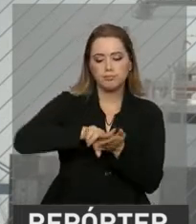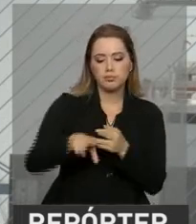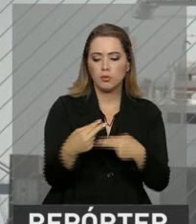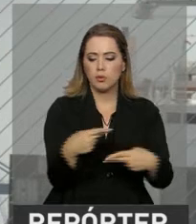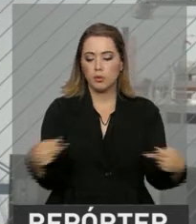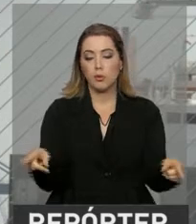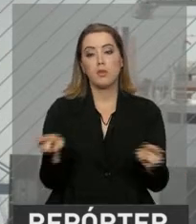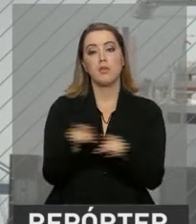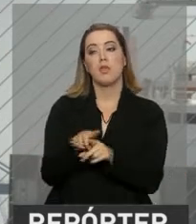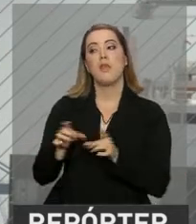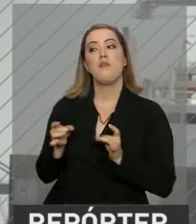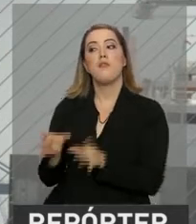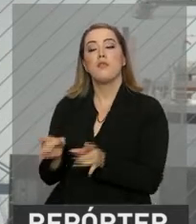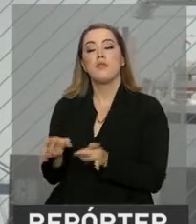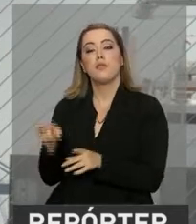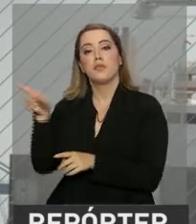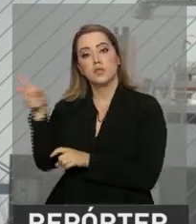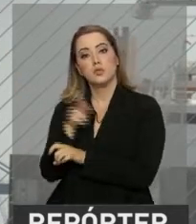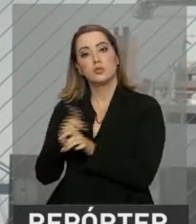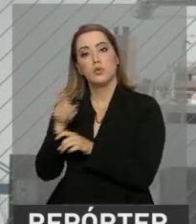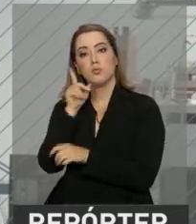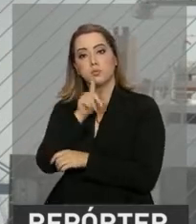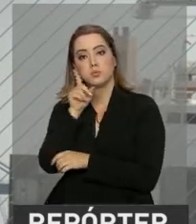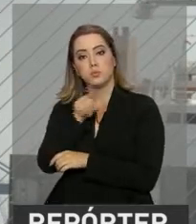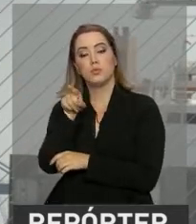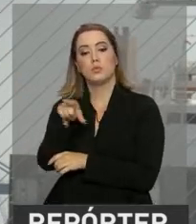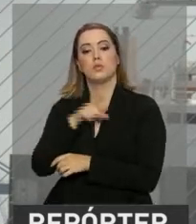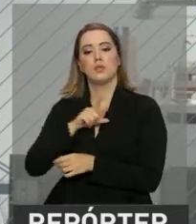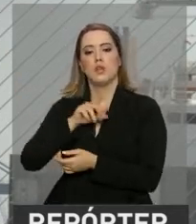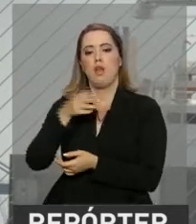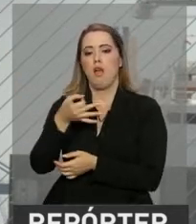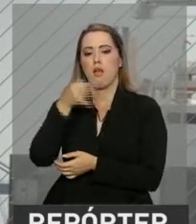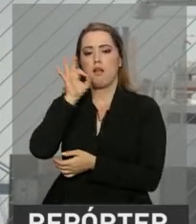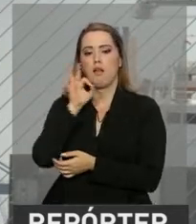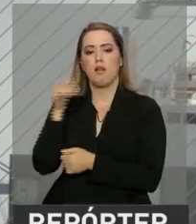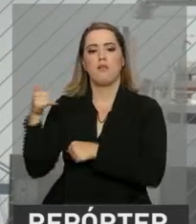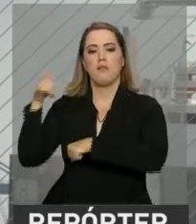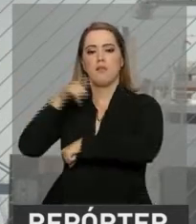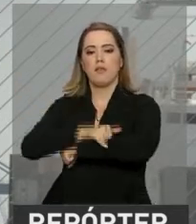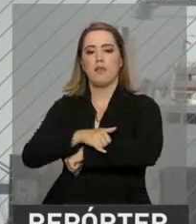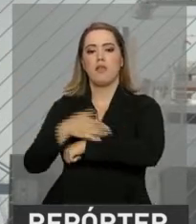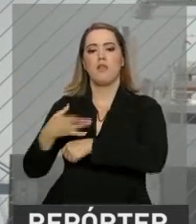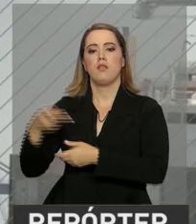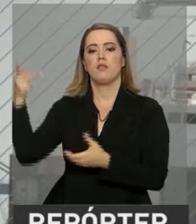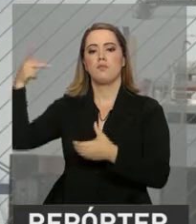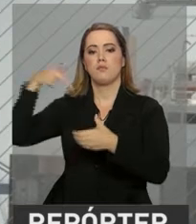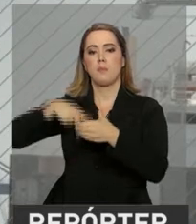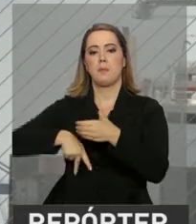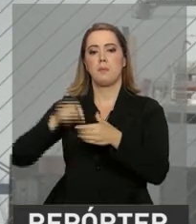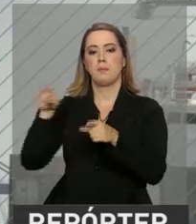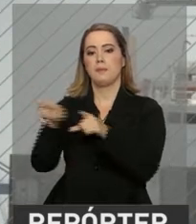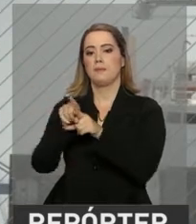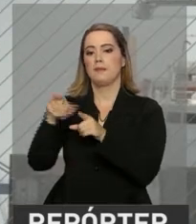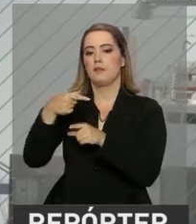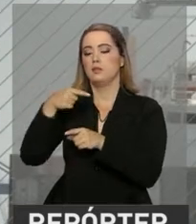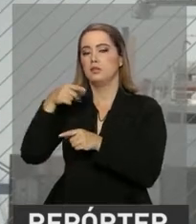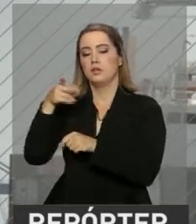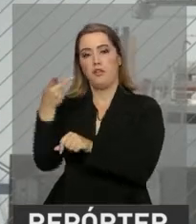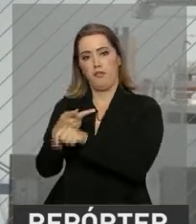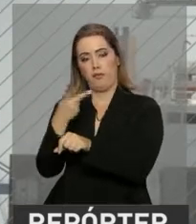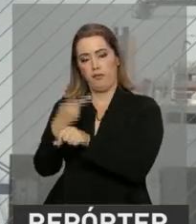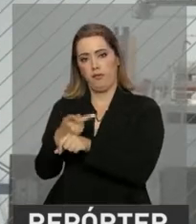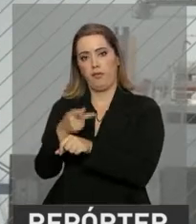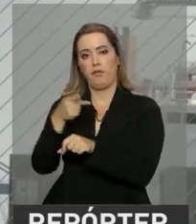exporta aviões petróleo produtos químicos café ferro aço álcool combustível carnes